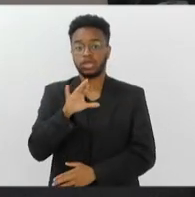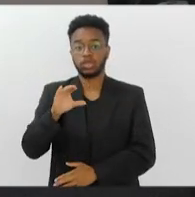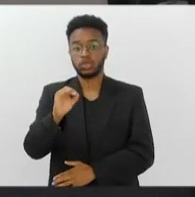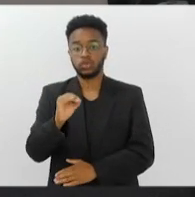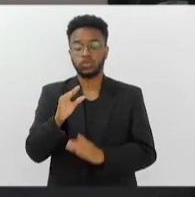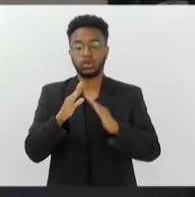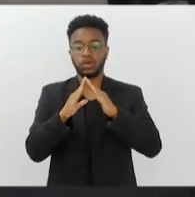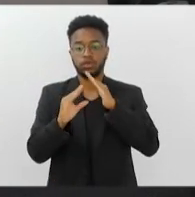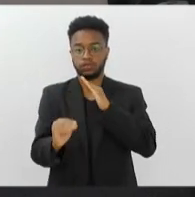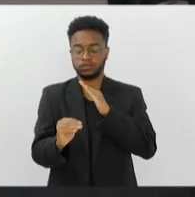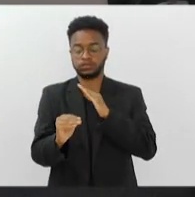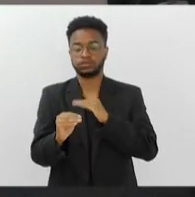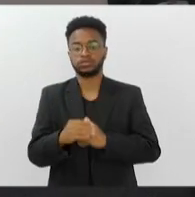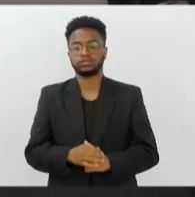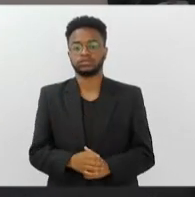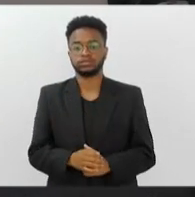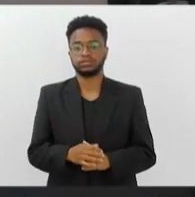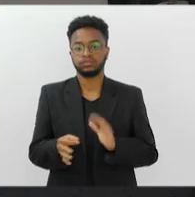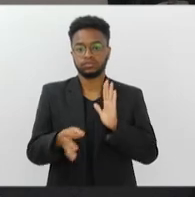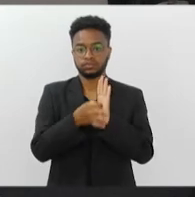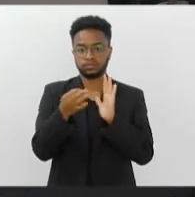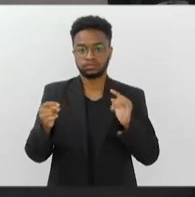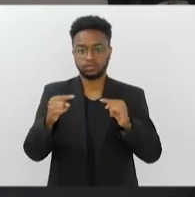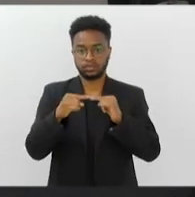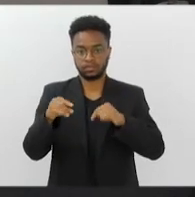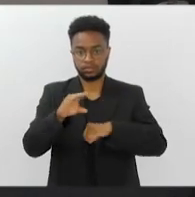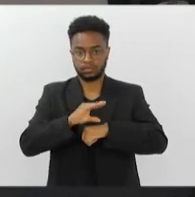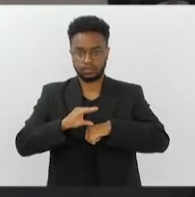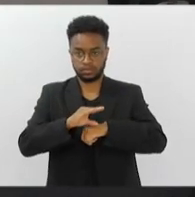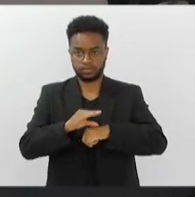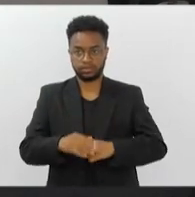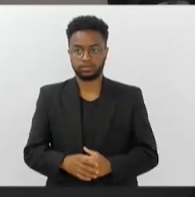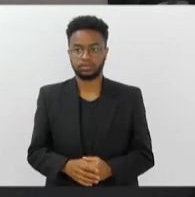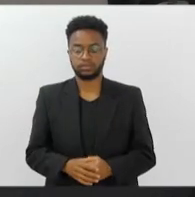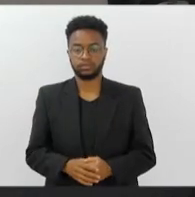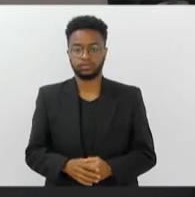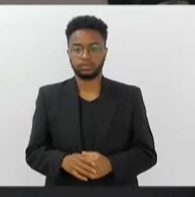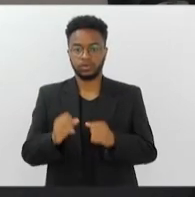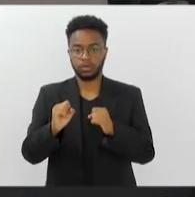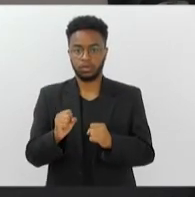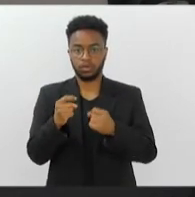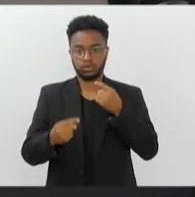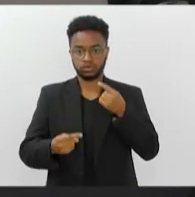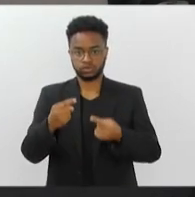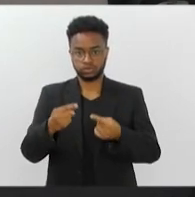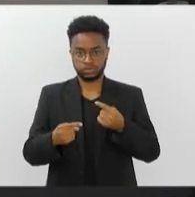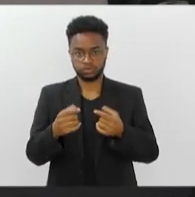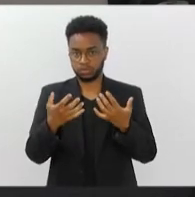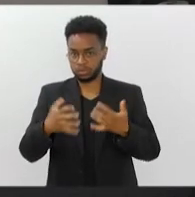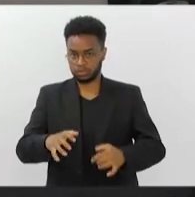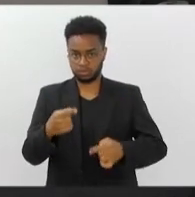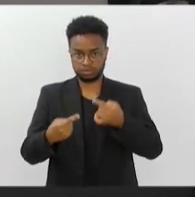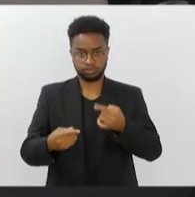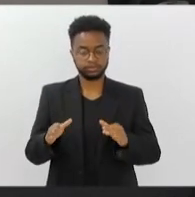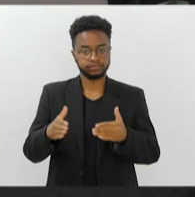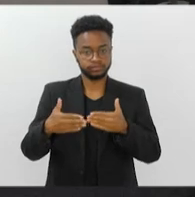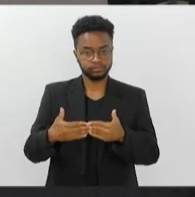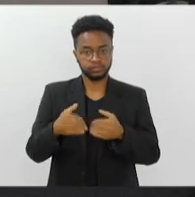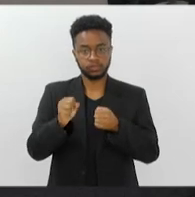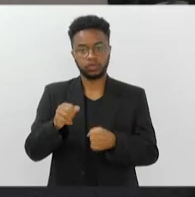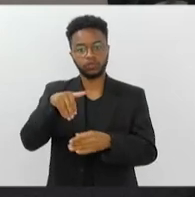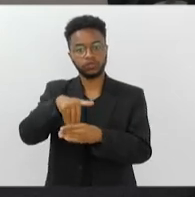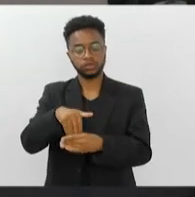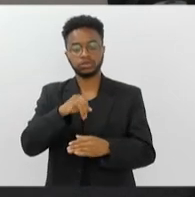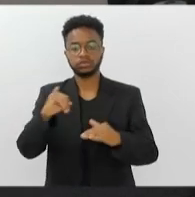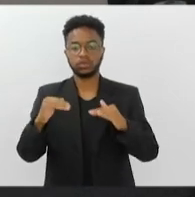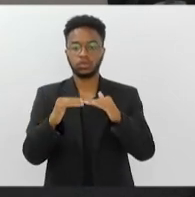Refugia. Parecer é pela constitucionalidade. Em discussão. Nós vemos que era discutir, encerrar a discussão em